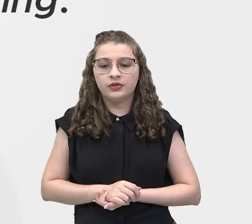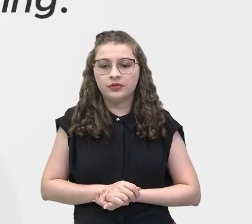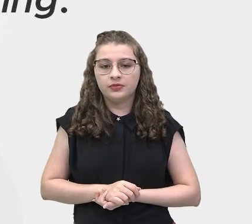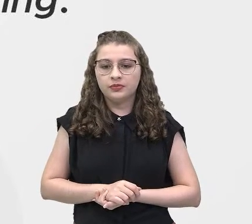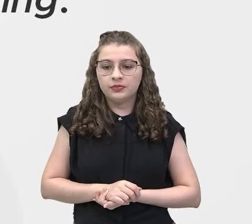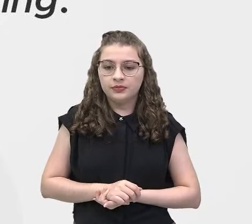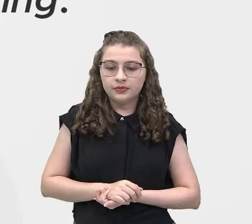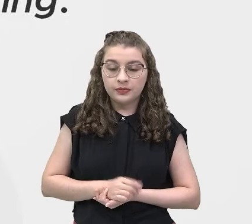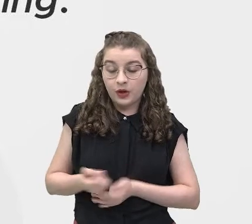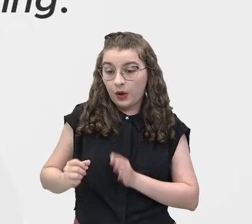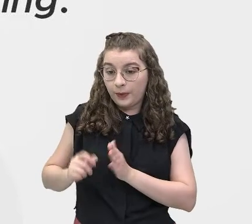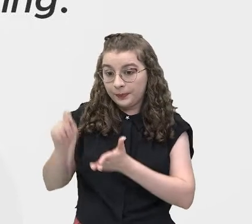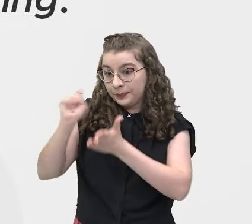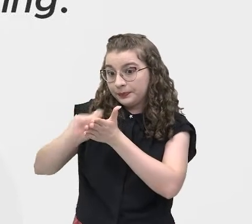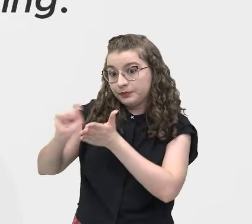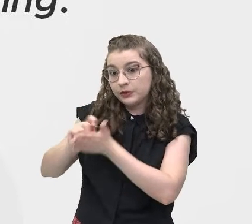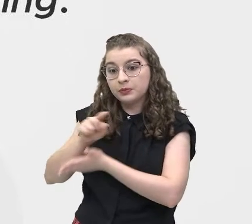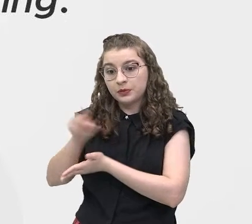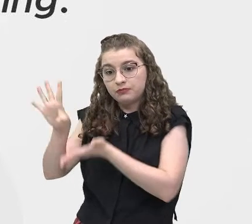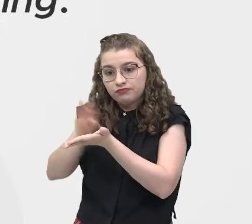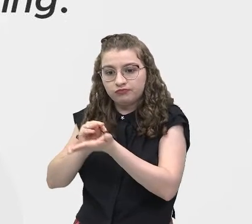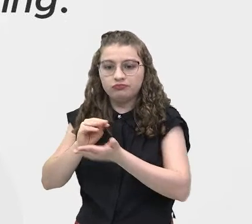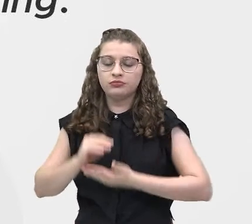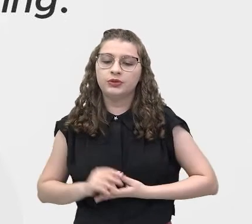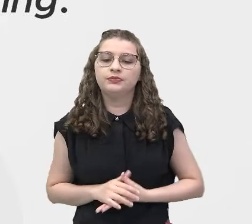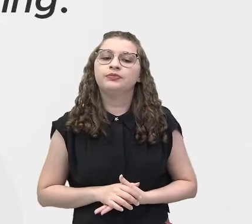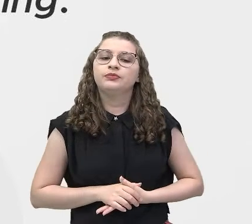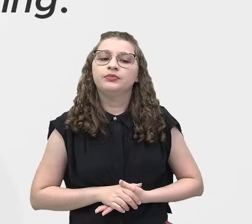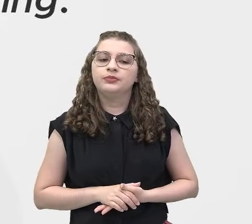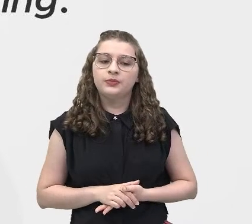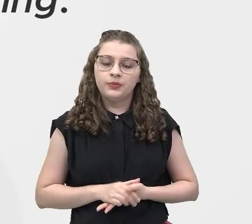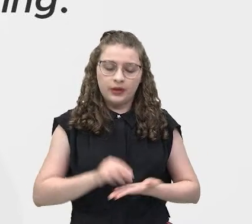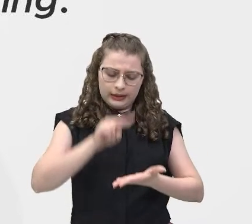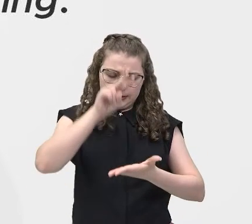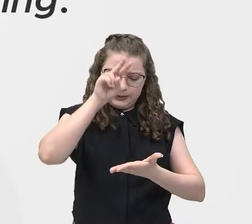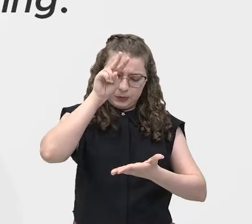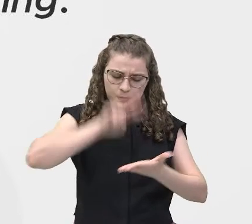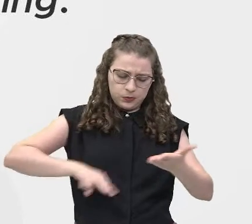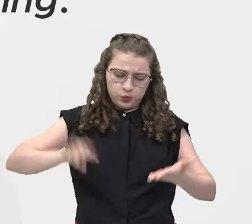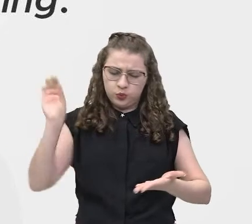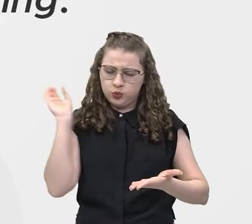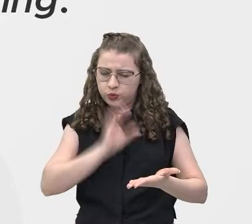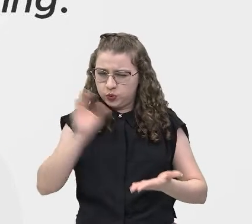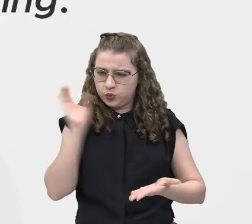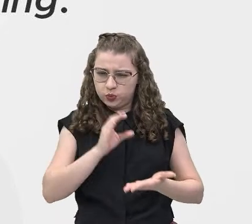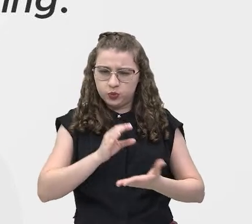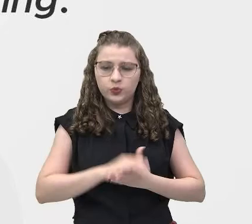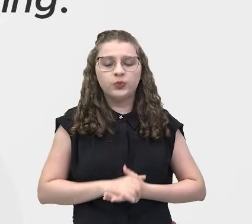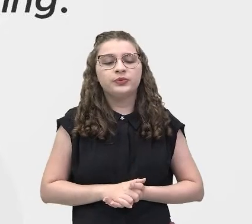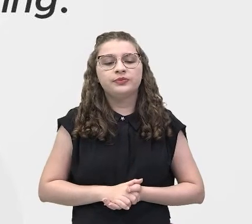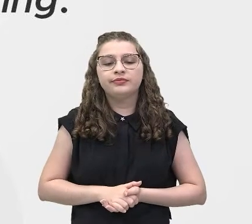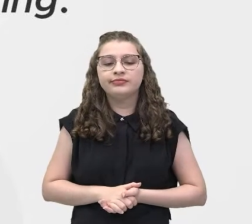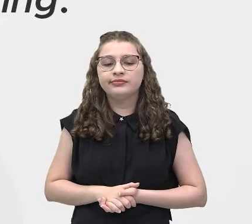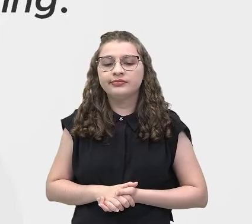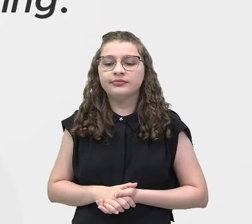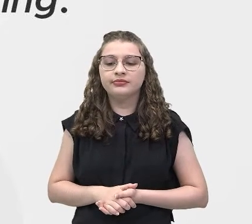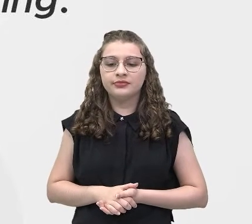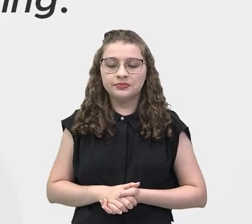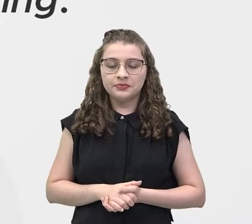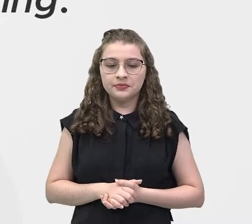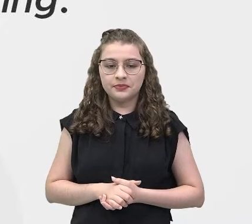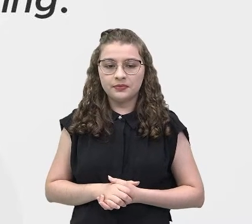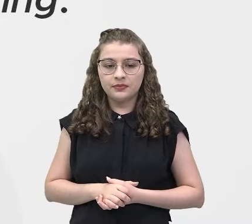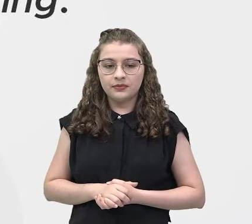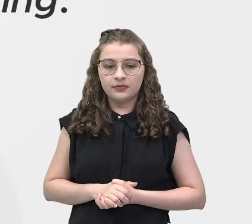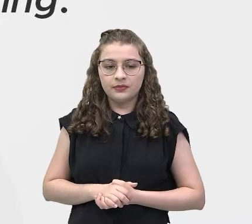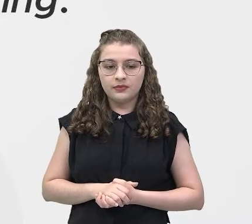anotaram aí? Anota isso também, viu? Ó, leitura 3 ou 4 vezes mais rápida que uma leitura